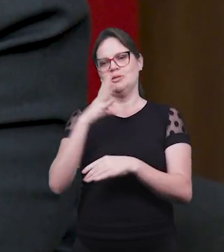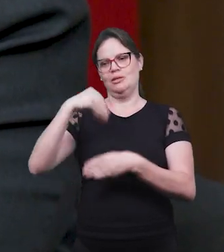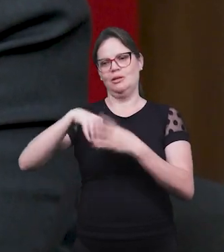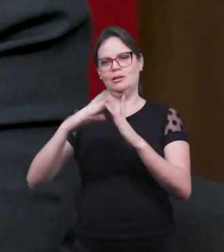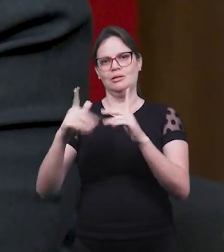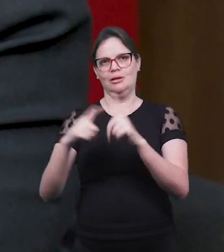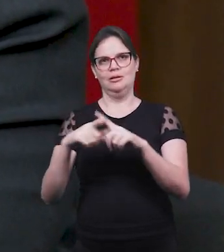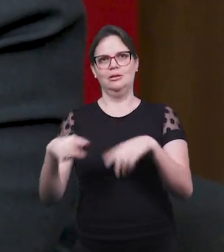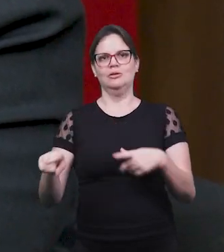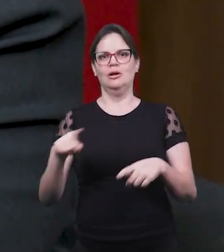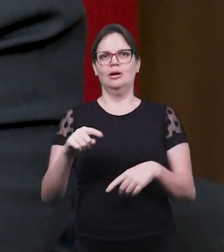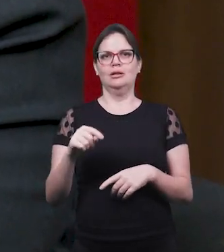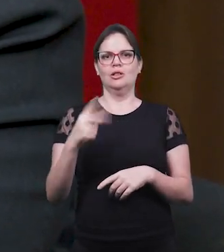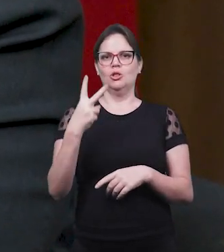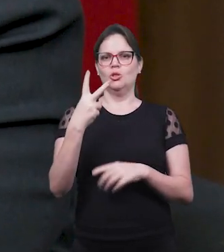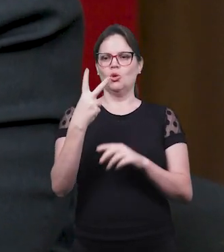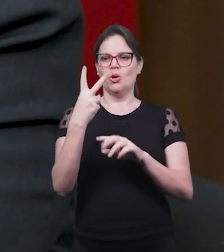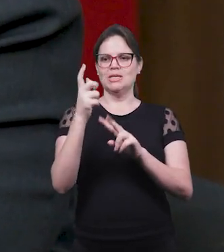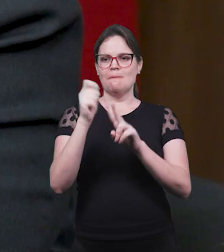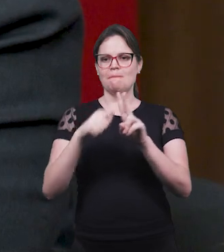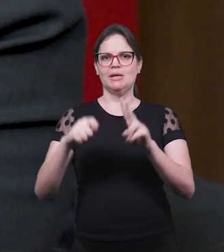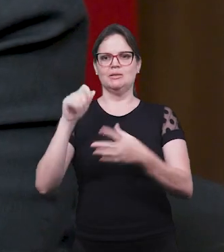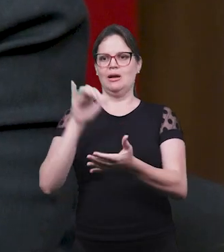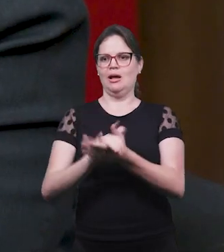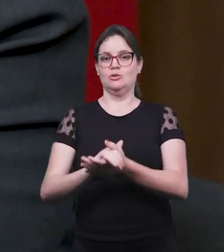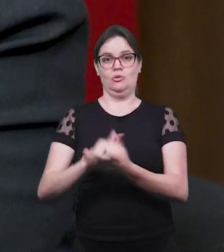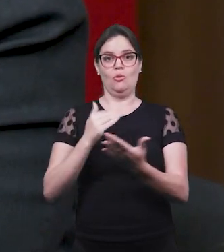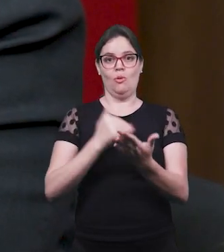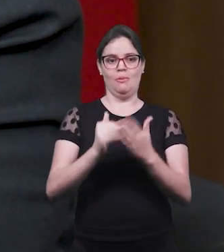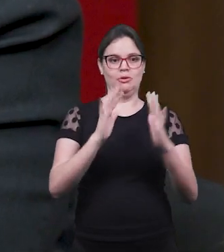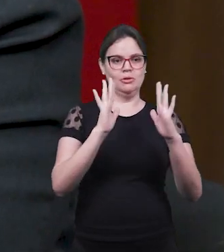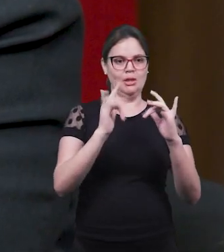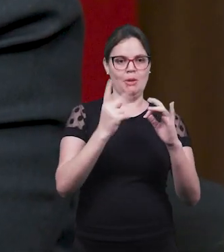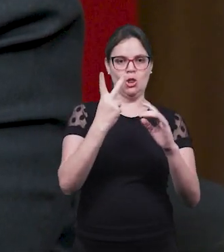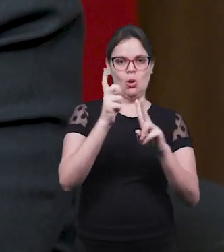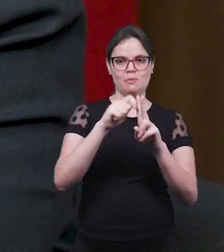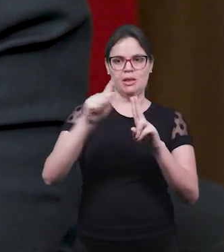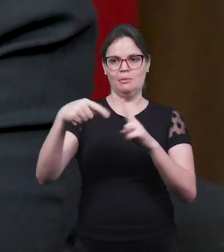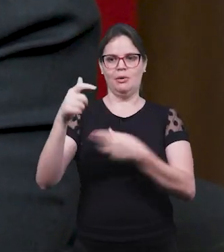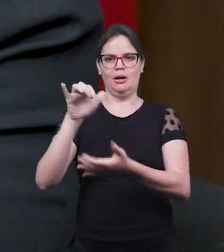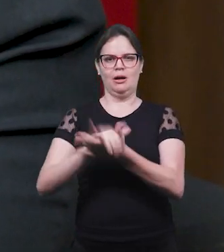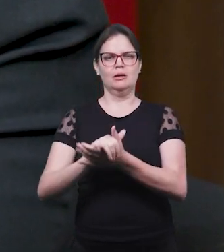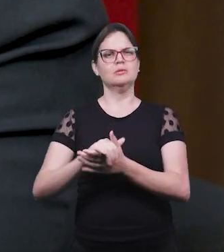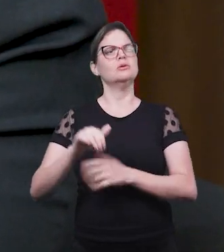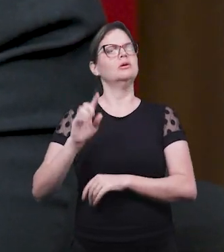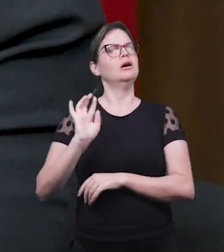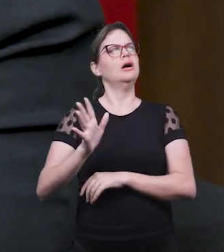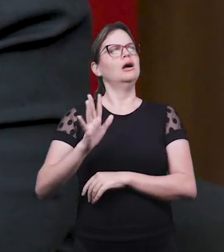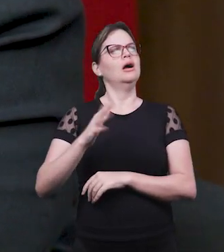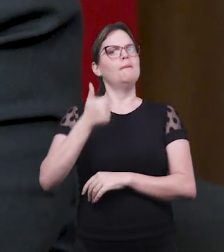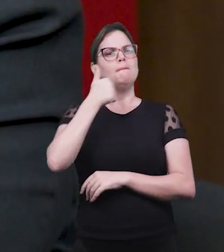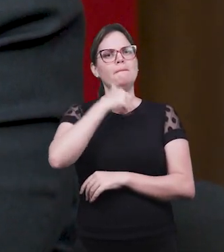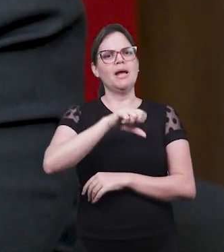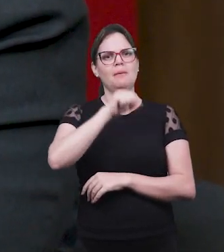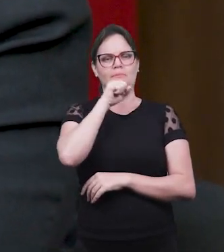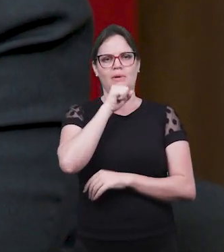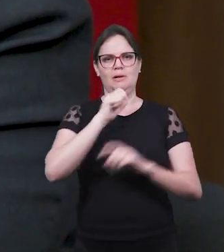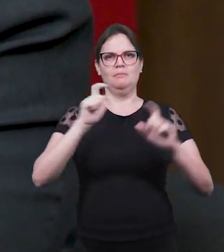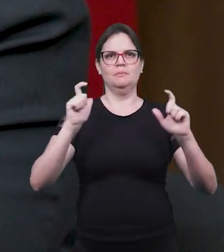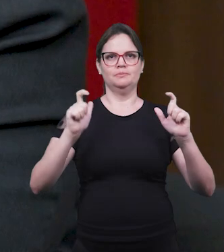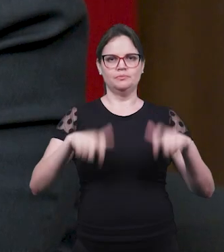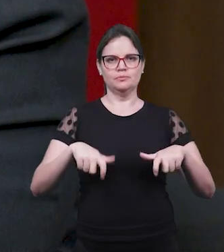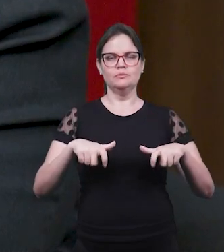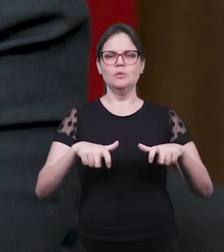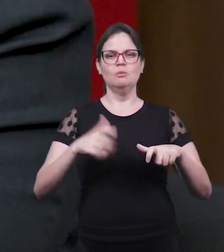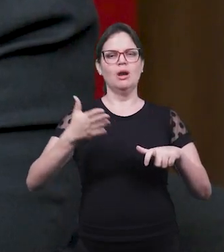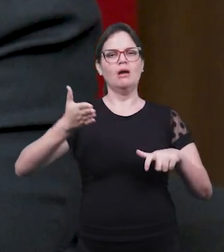um tempo recorde, 2 meses e meio. É mesmo? Depois que se conheceram. Qual foi a cidade mesmo? A minha mãe era paraibana, do